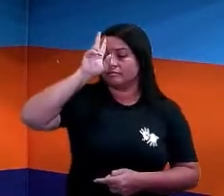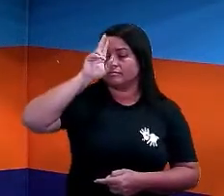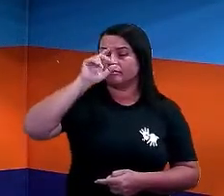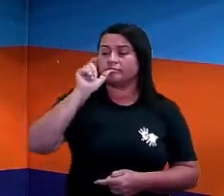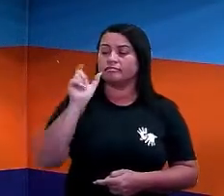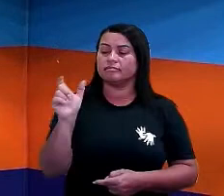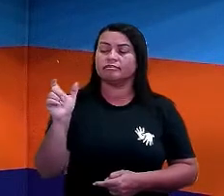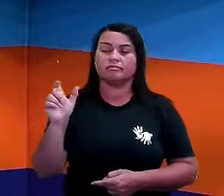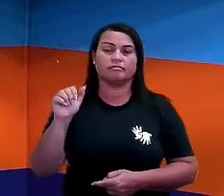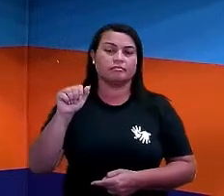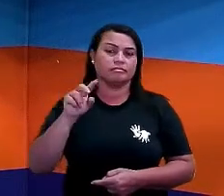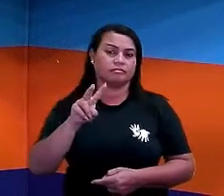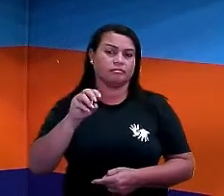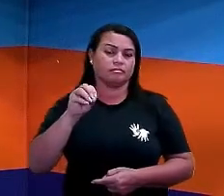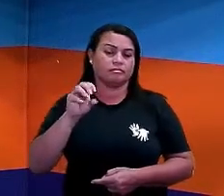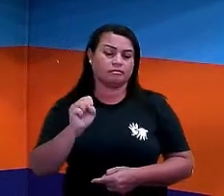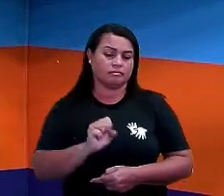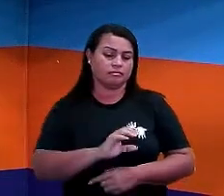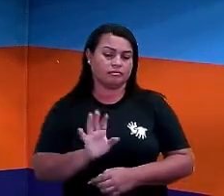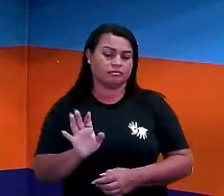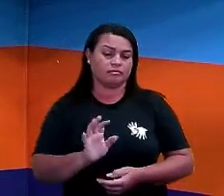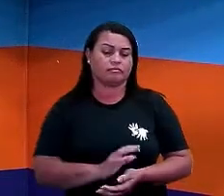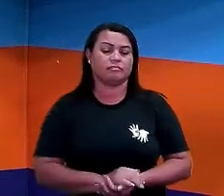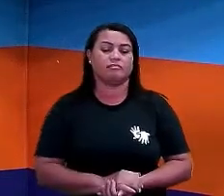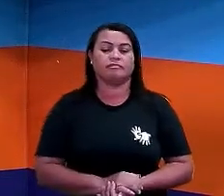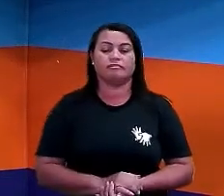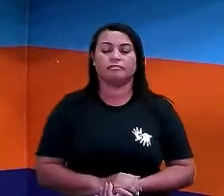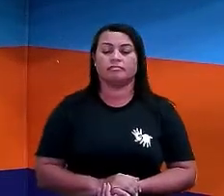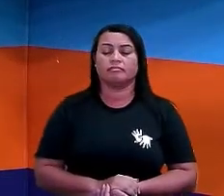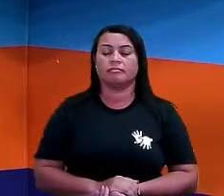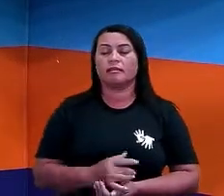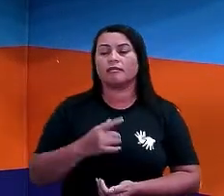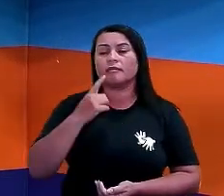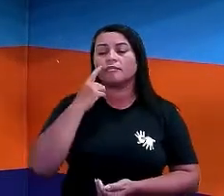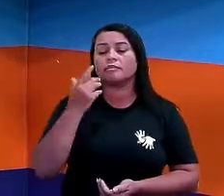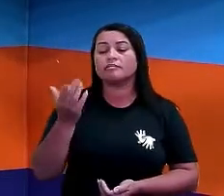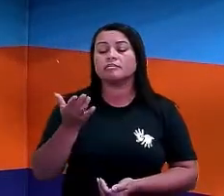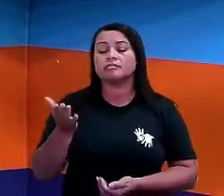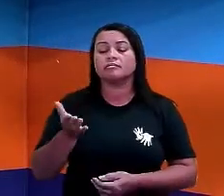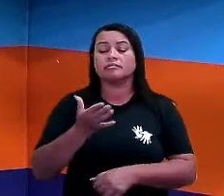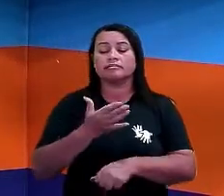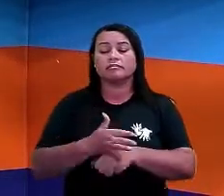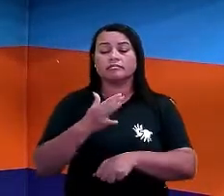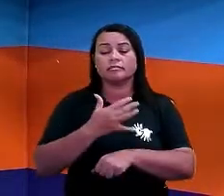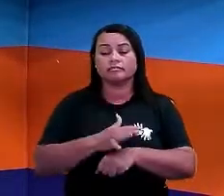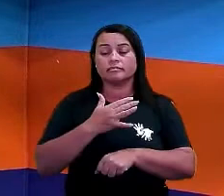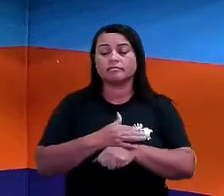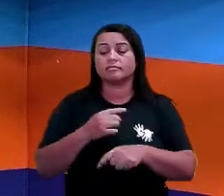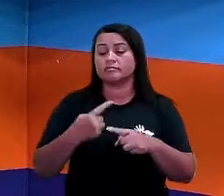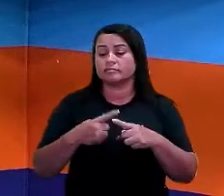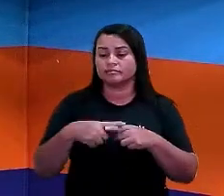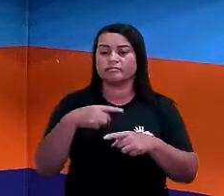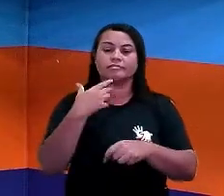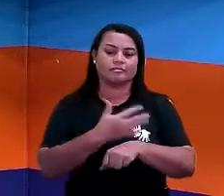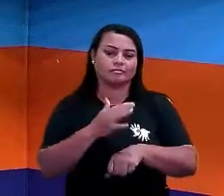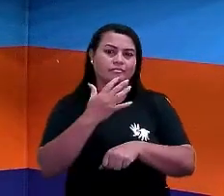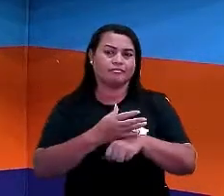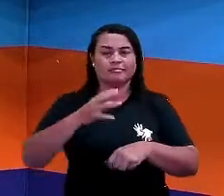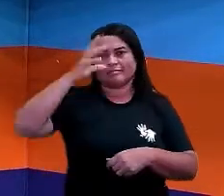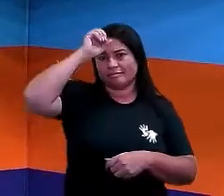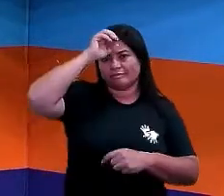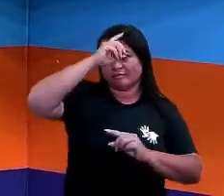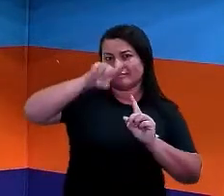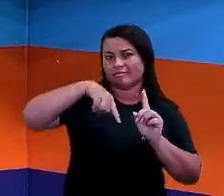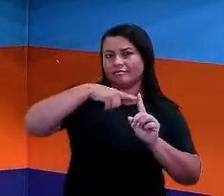palavrinha avos no final. Então, vamos fazer o quê? Praticar, porque praticando a gente aprende